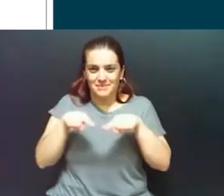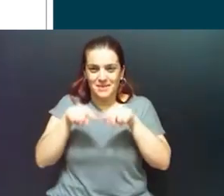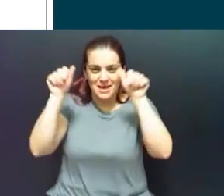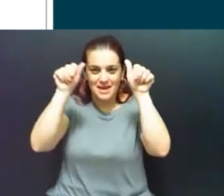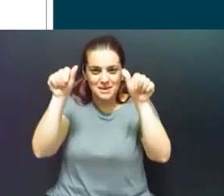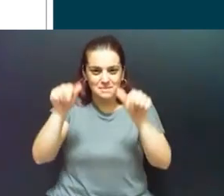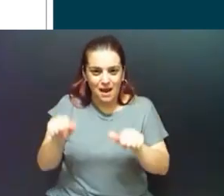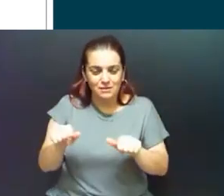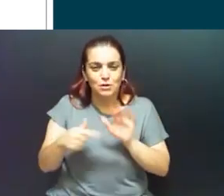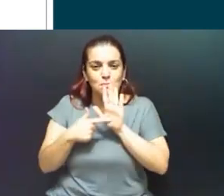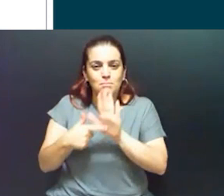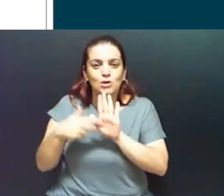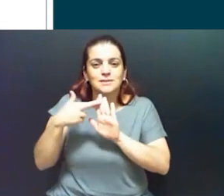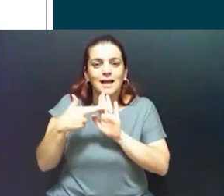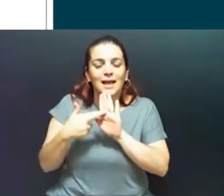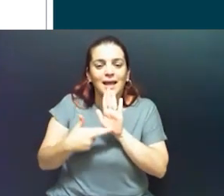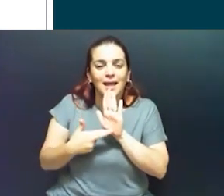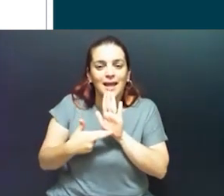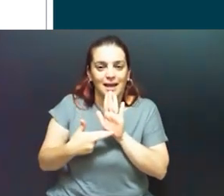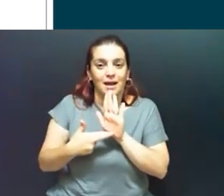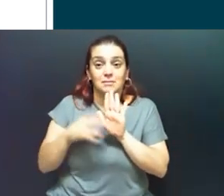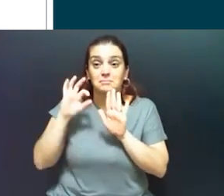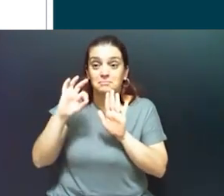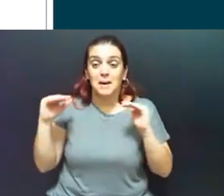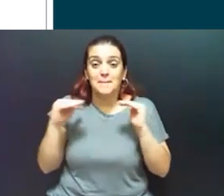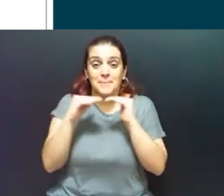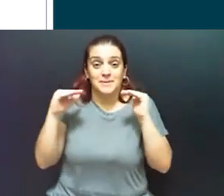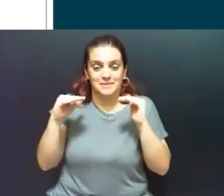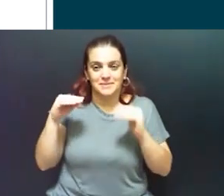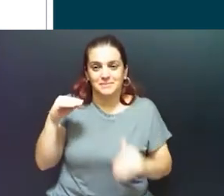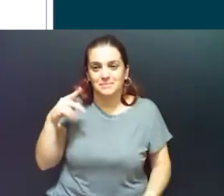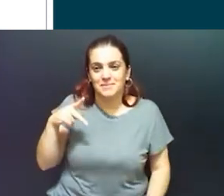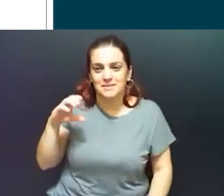das regrinhas que a gente tem, que bate justamente com o PCI, que é justamente o isolamento